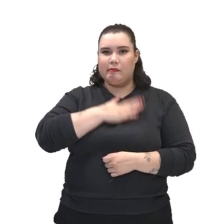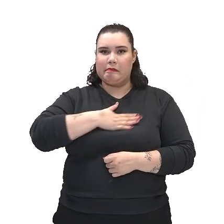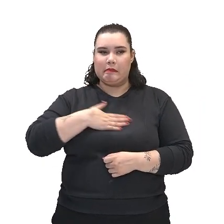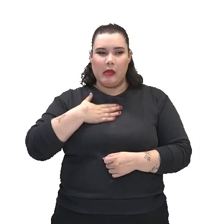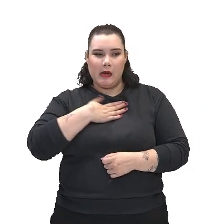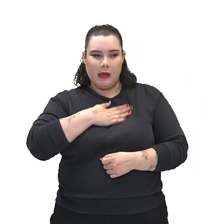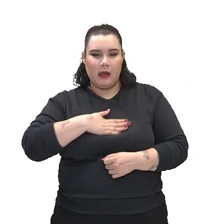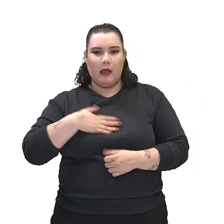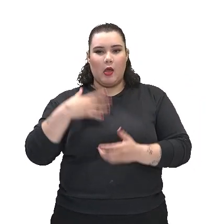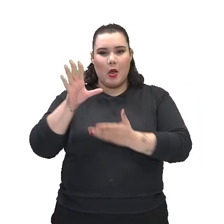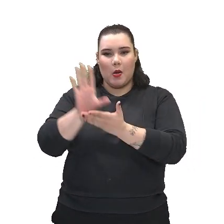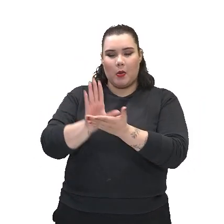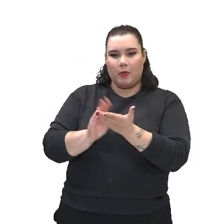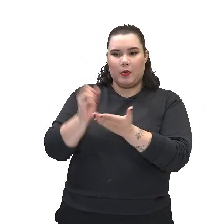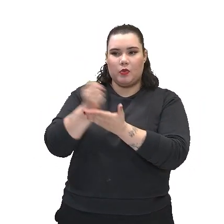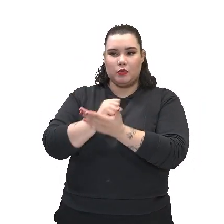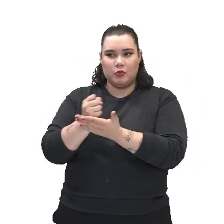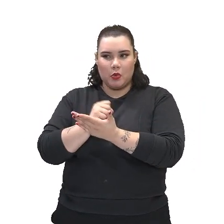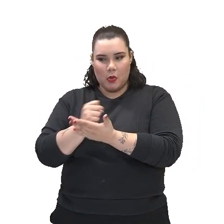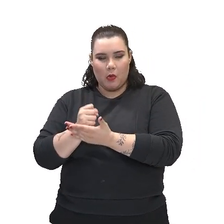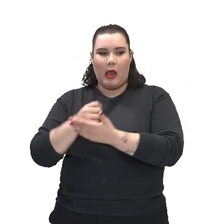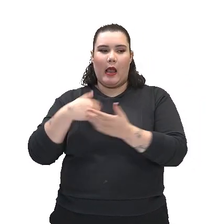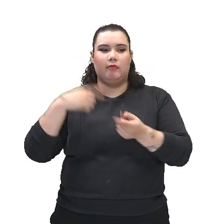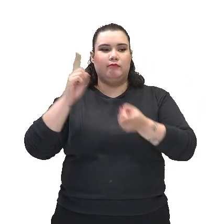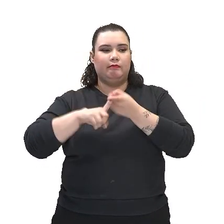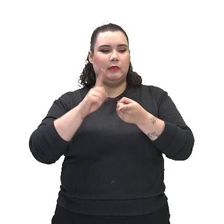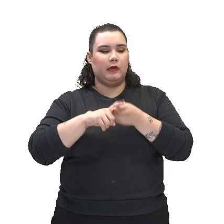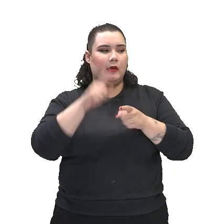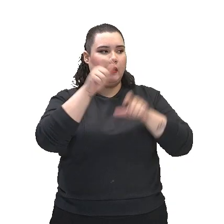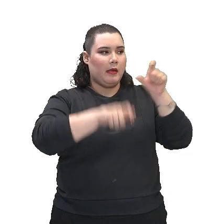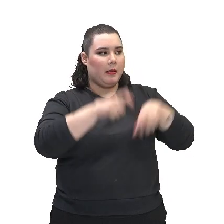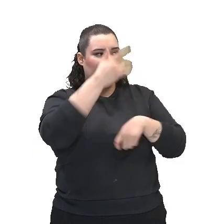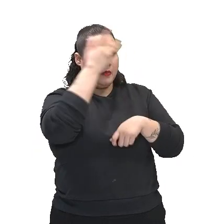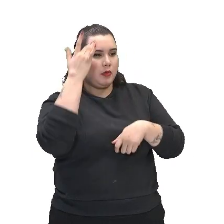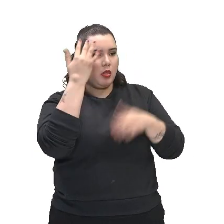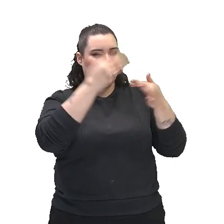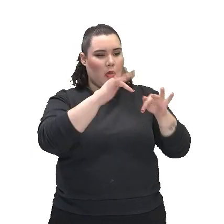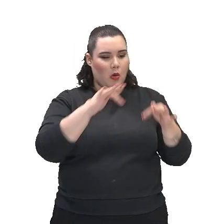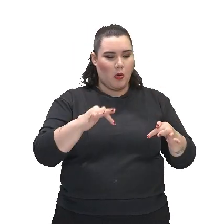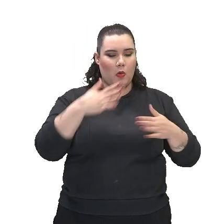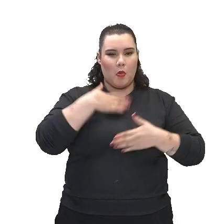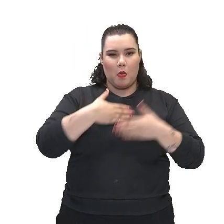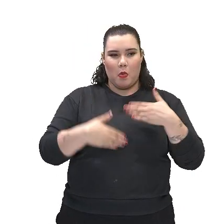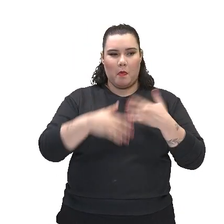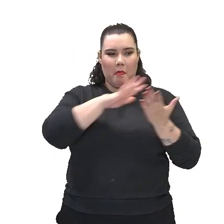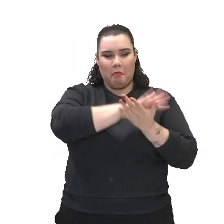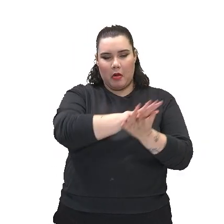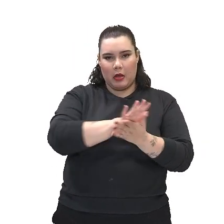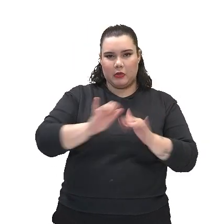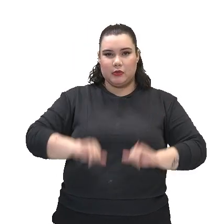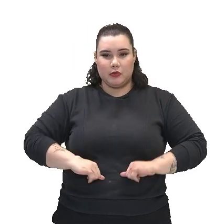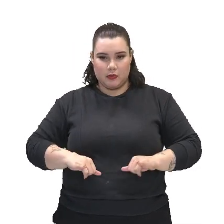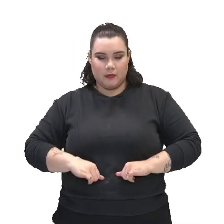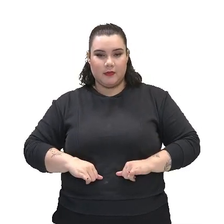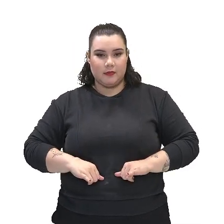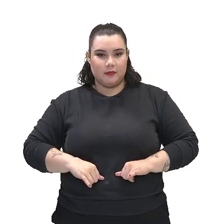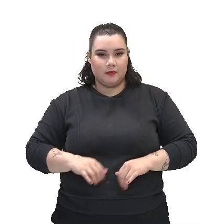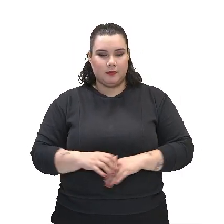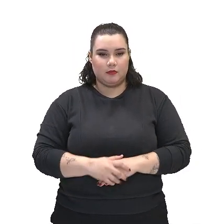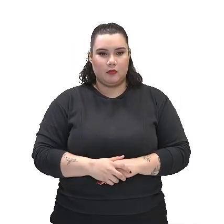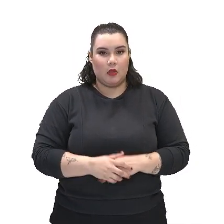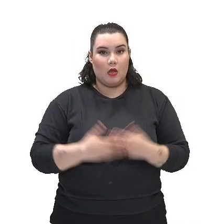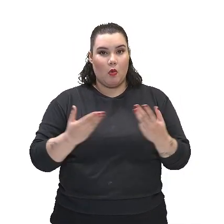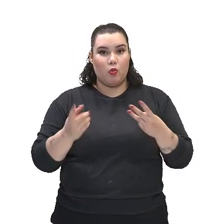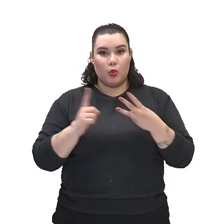e sucesso à habilidade de causar dor e sofrimento. Observem que o terceiro argumento